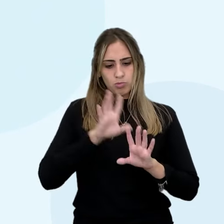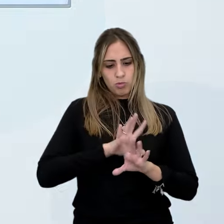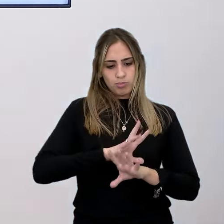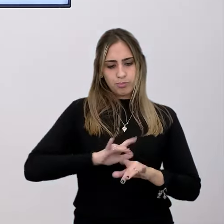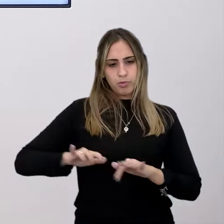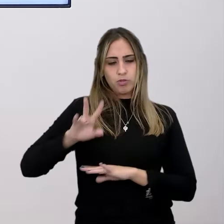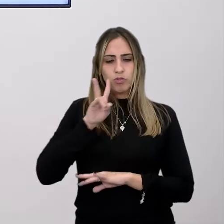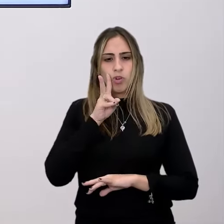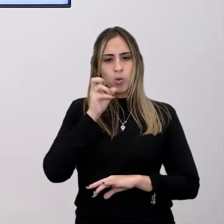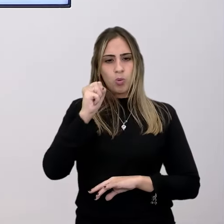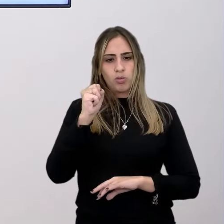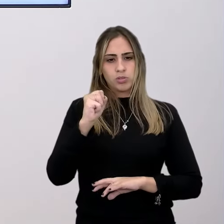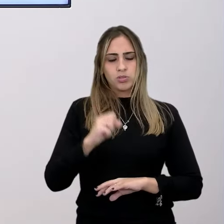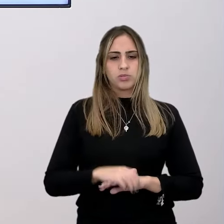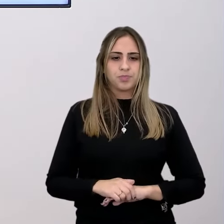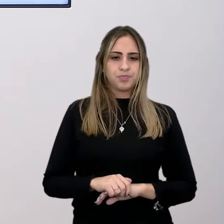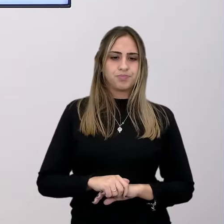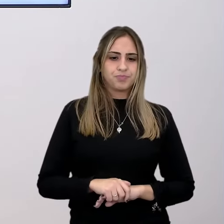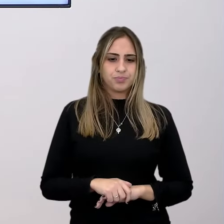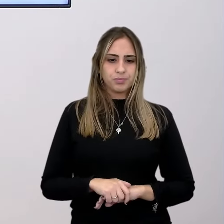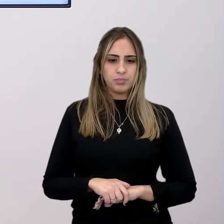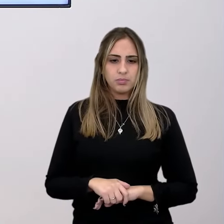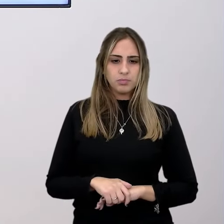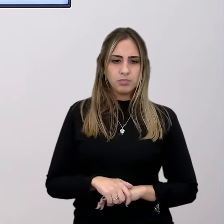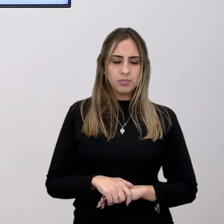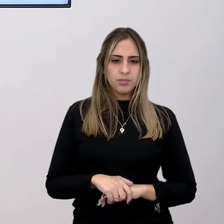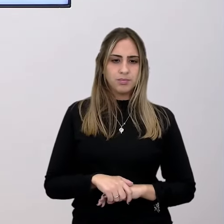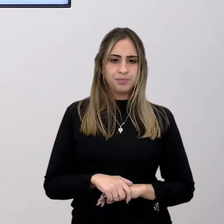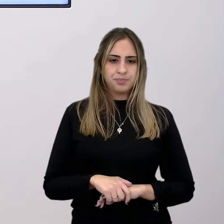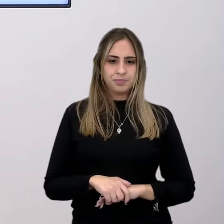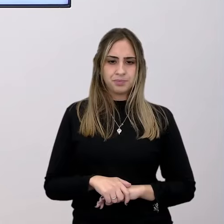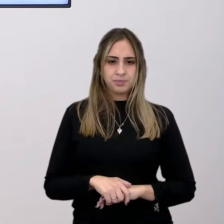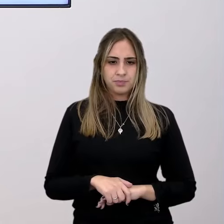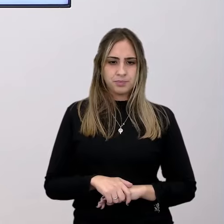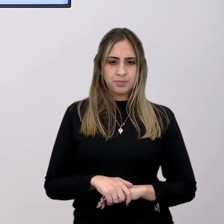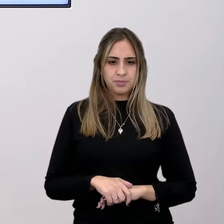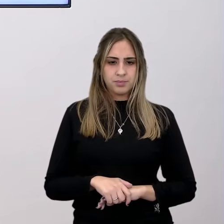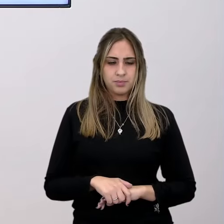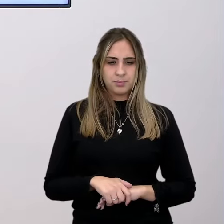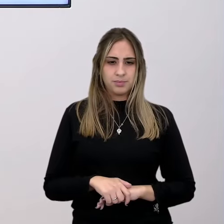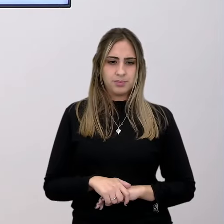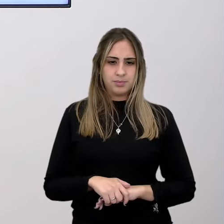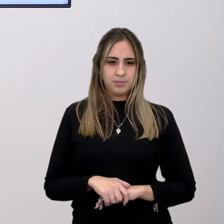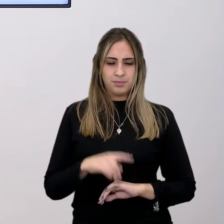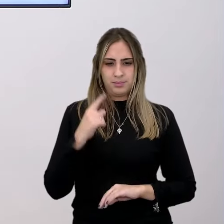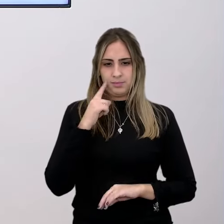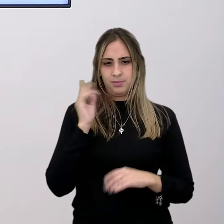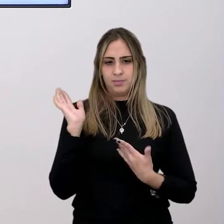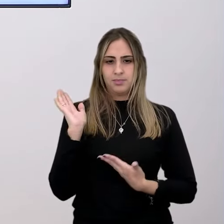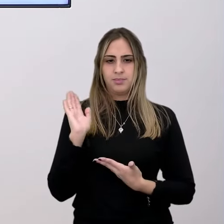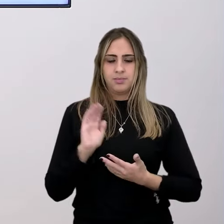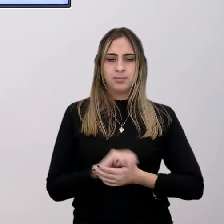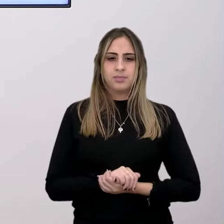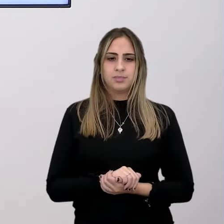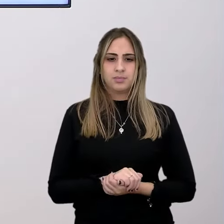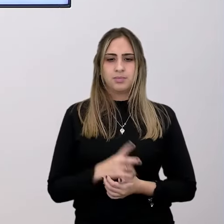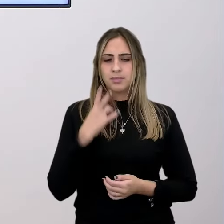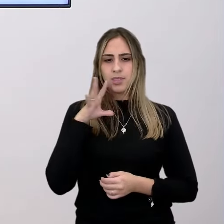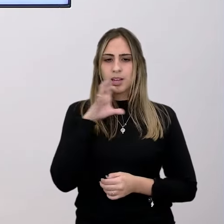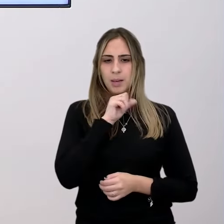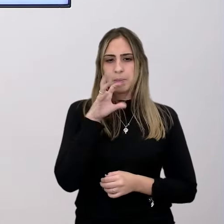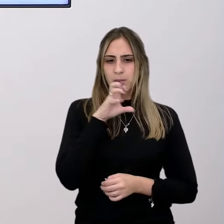então Imagine que ele está algumas coisas bem rápido ele